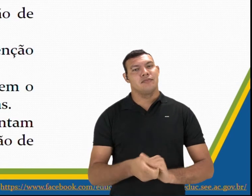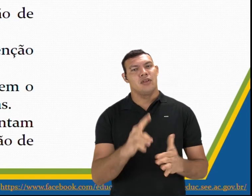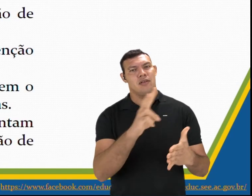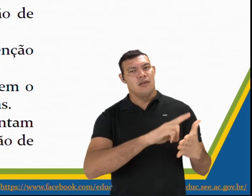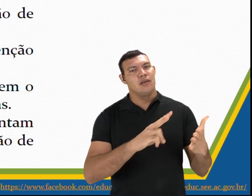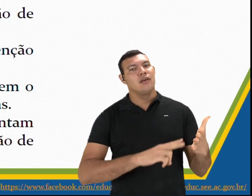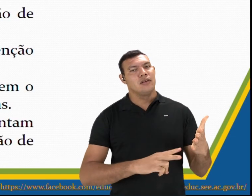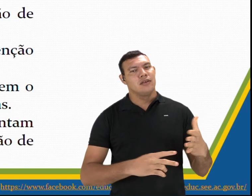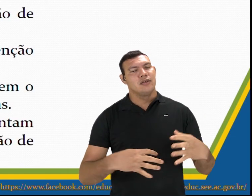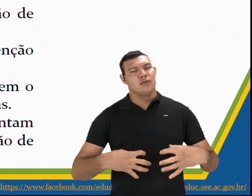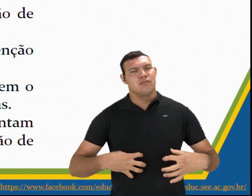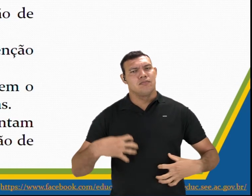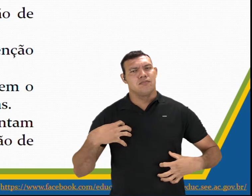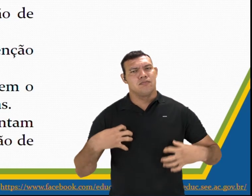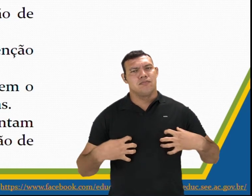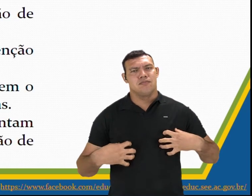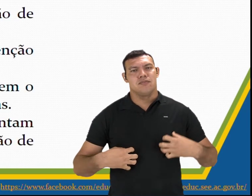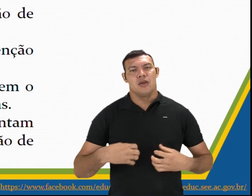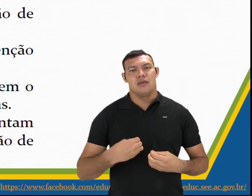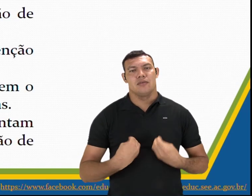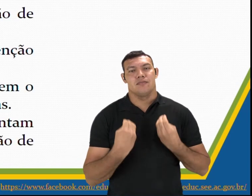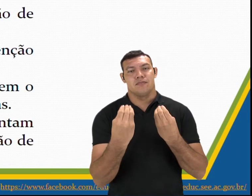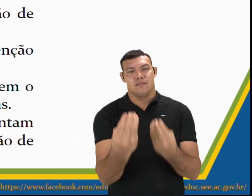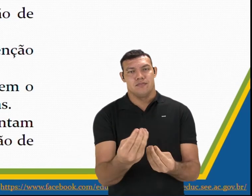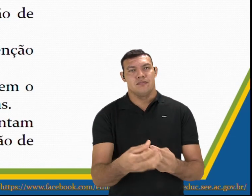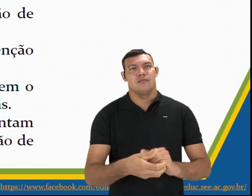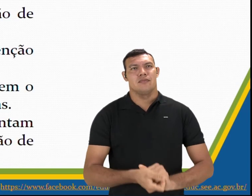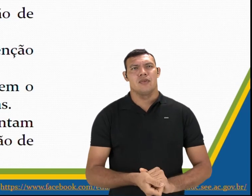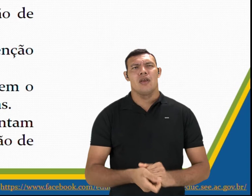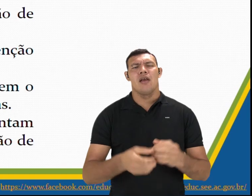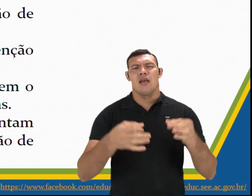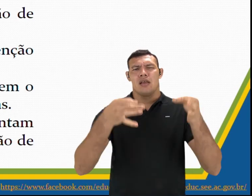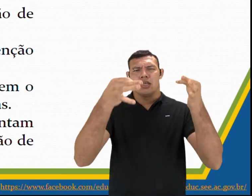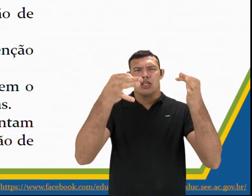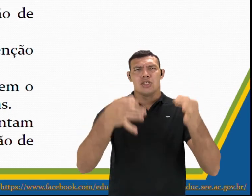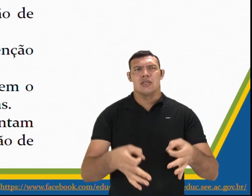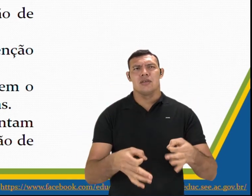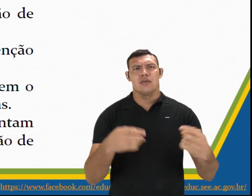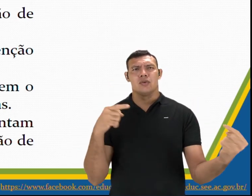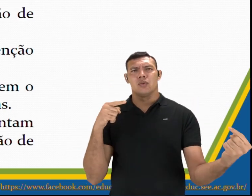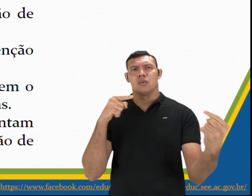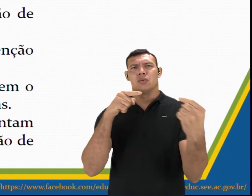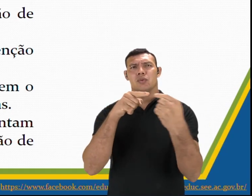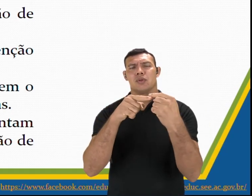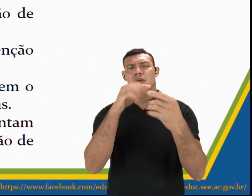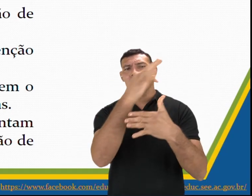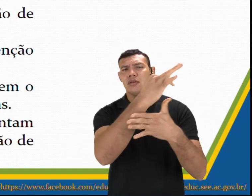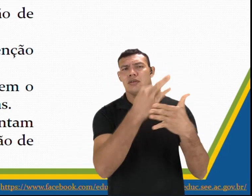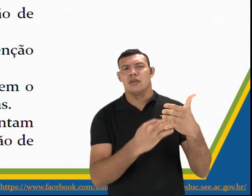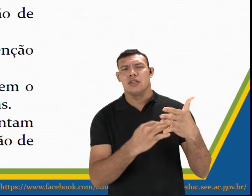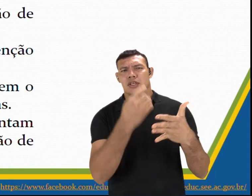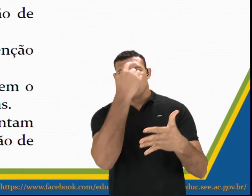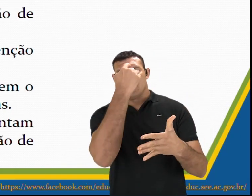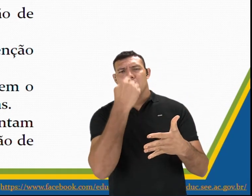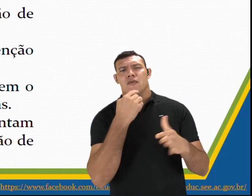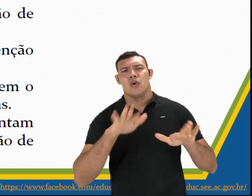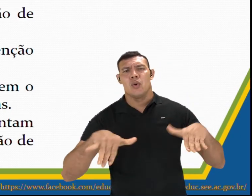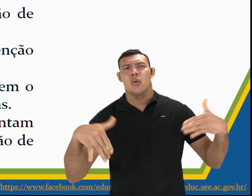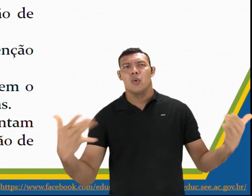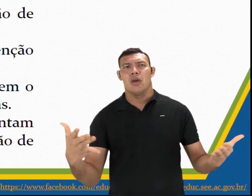a questão que nós temos é a seguinte. Podemos afirmar que essa imagem em relação ao texto estabelece uma